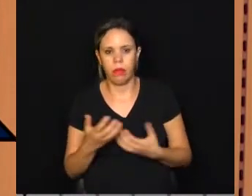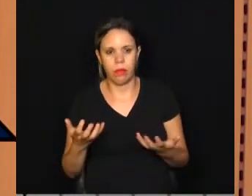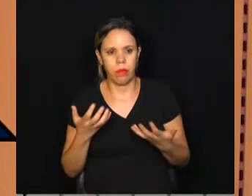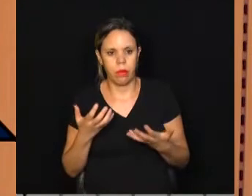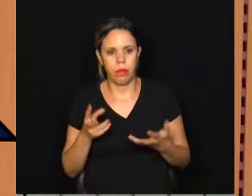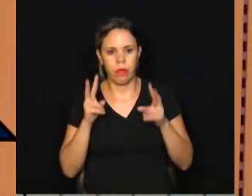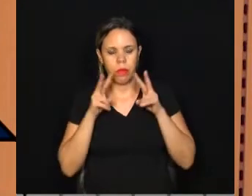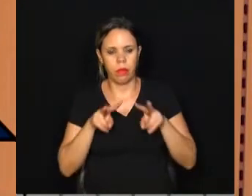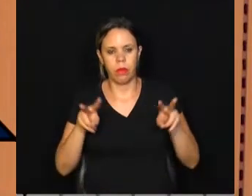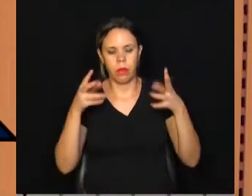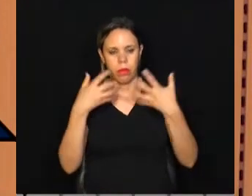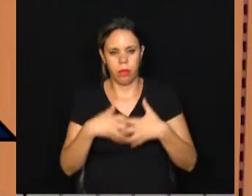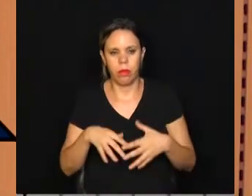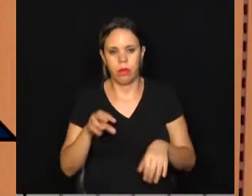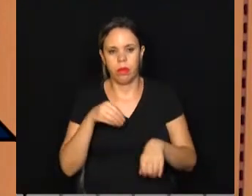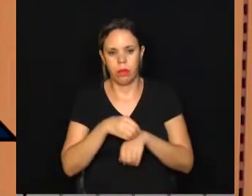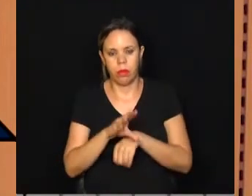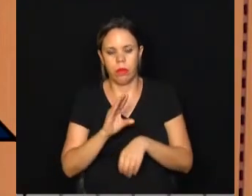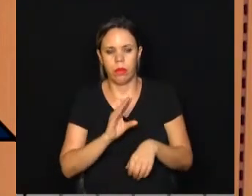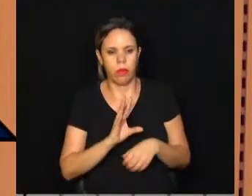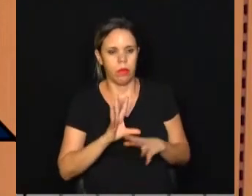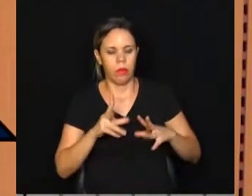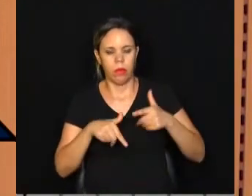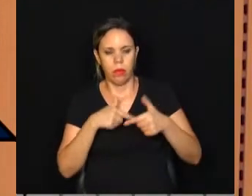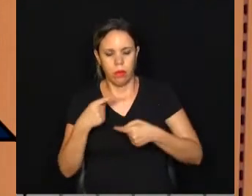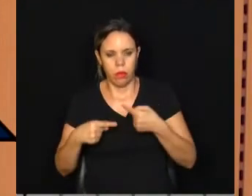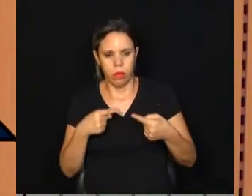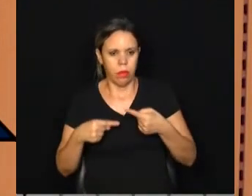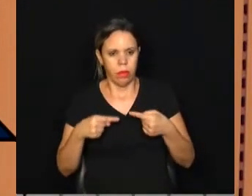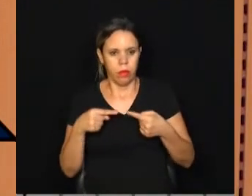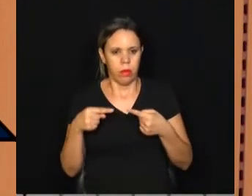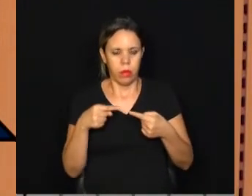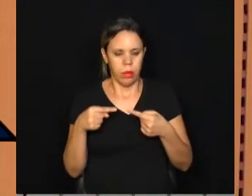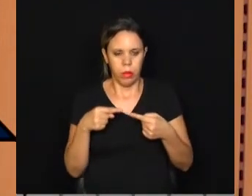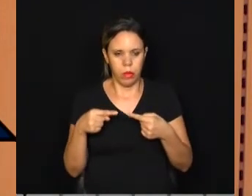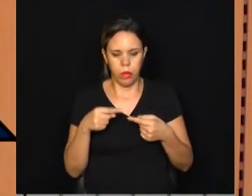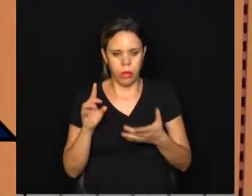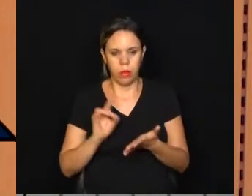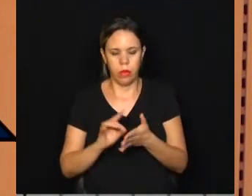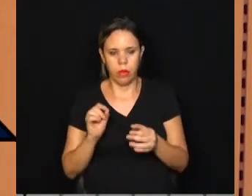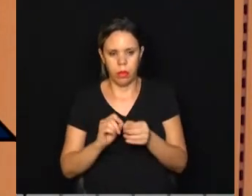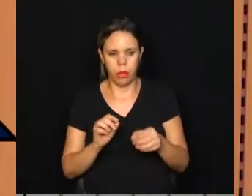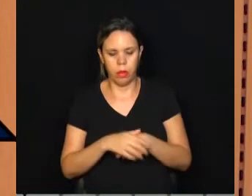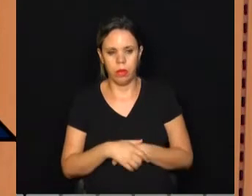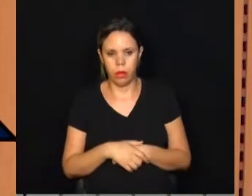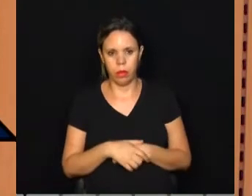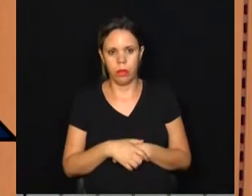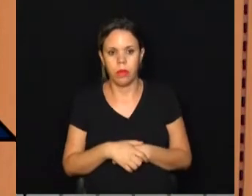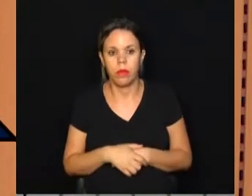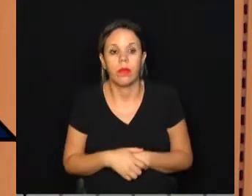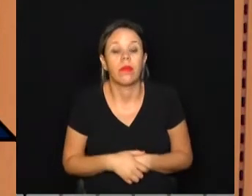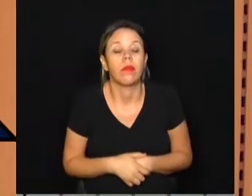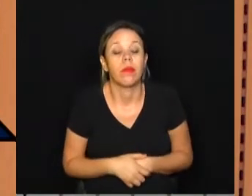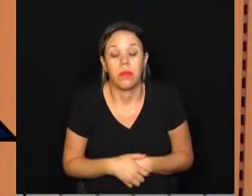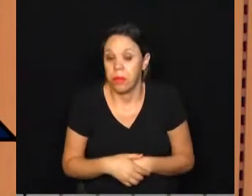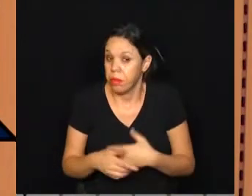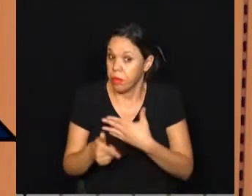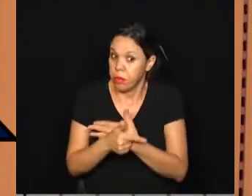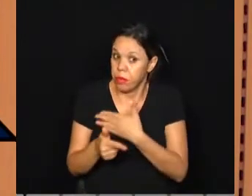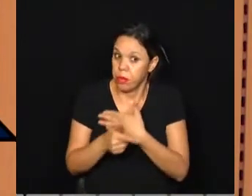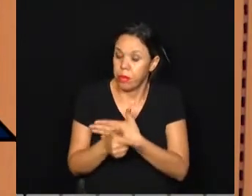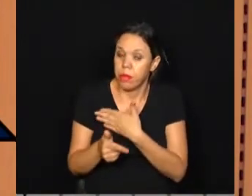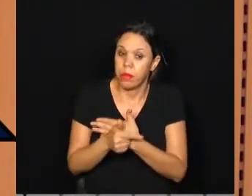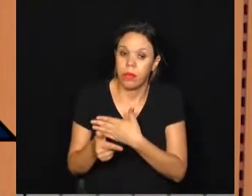ver refletido, né, todo esse debate que nós estamos realizando. Então, esse é o papel